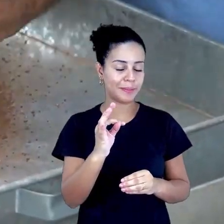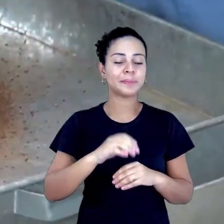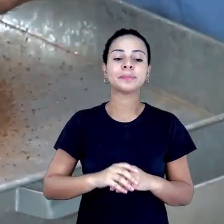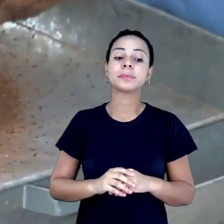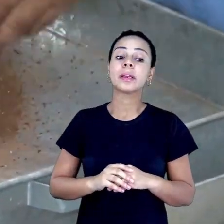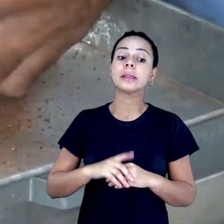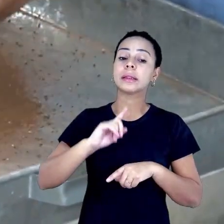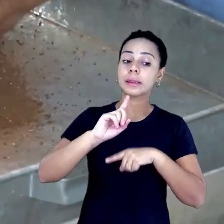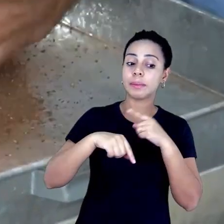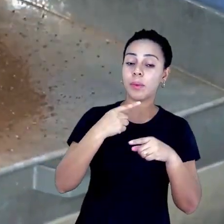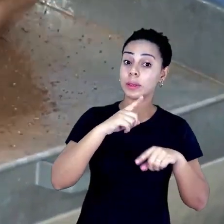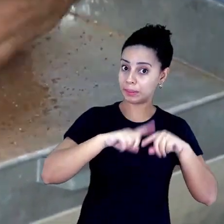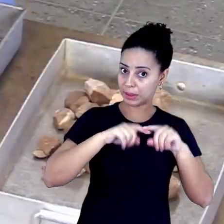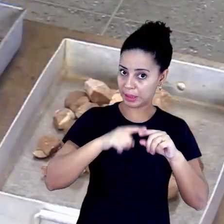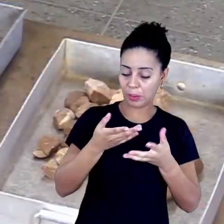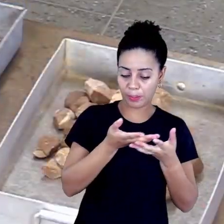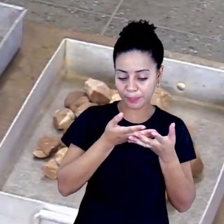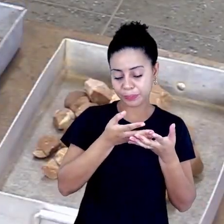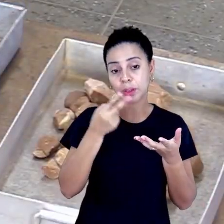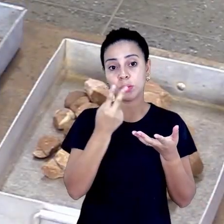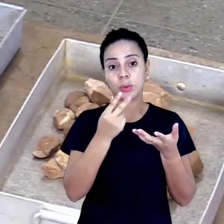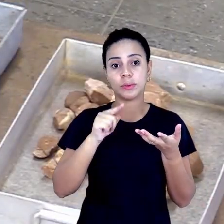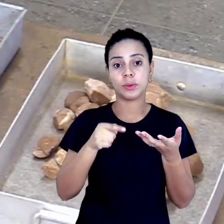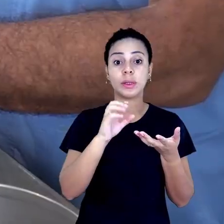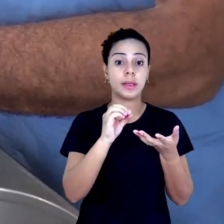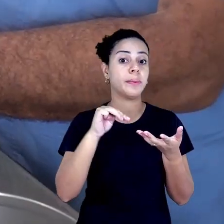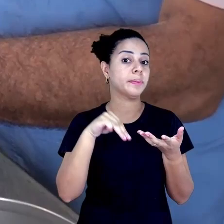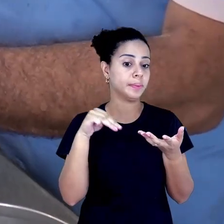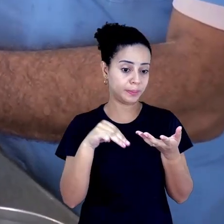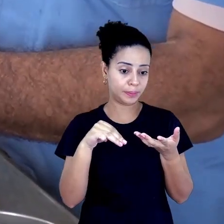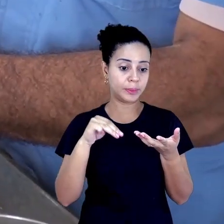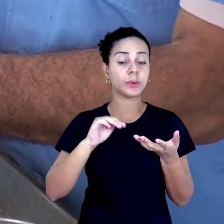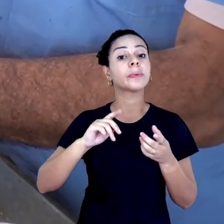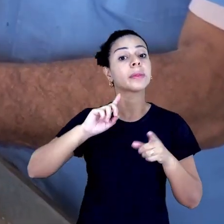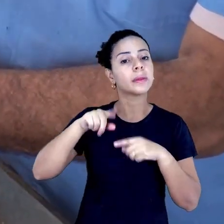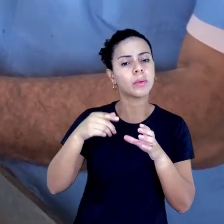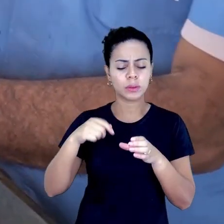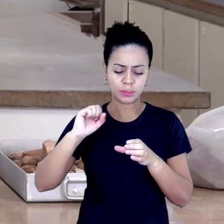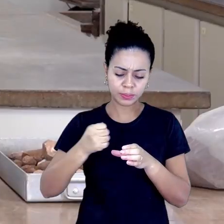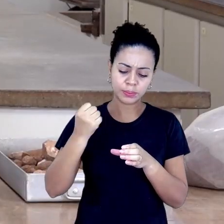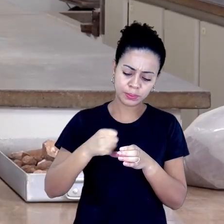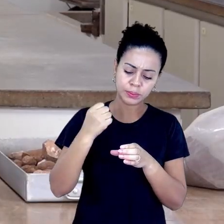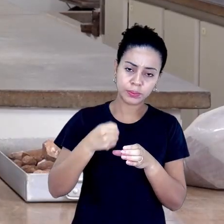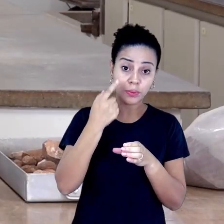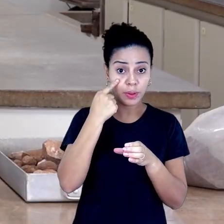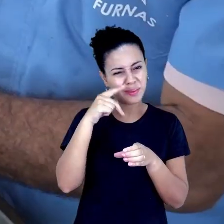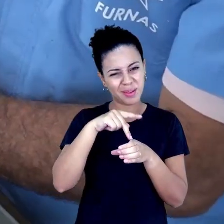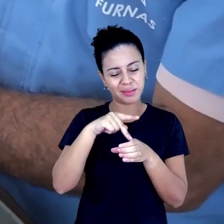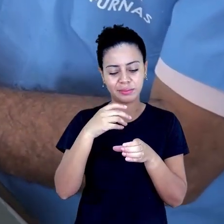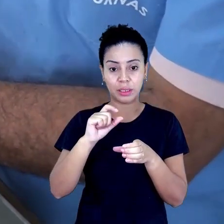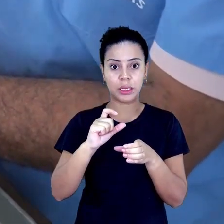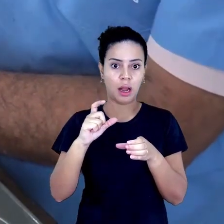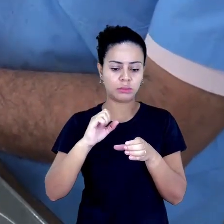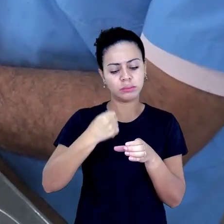de 2,0 mm, tomando-se a precaução de desmanchar no almofariz todos os torrões